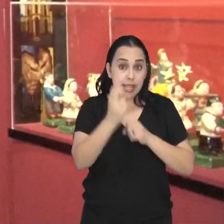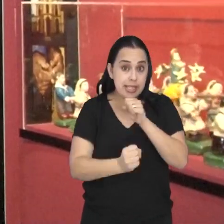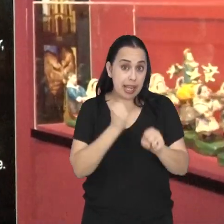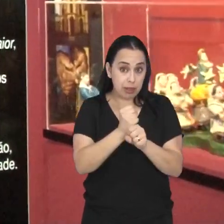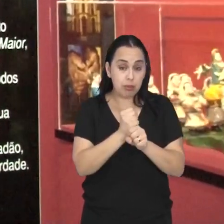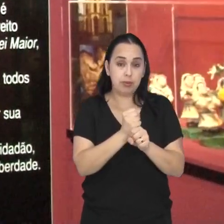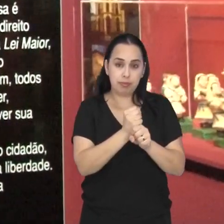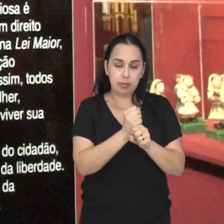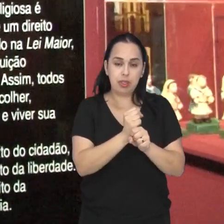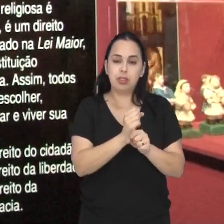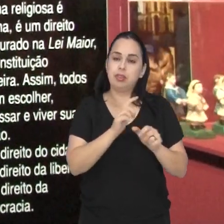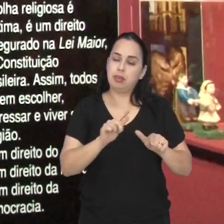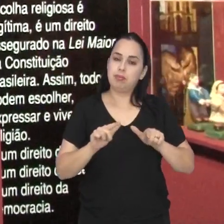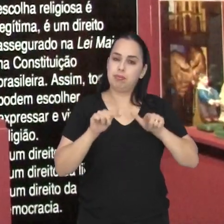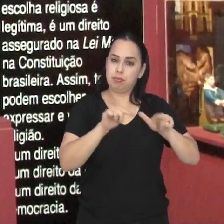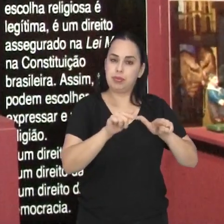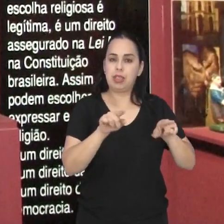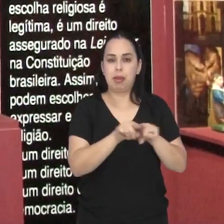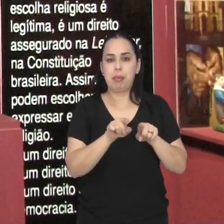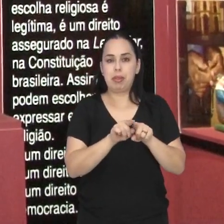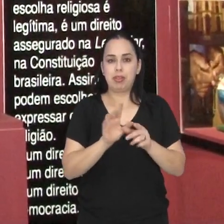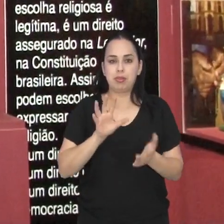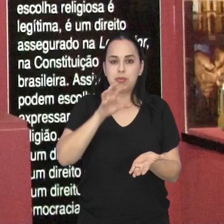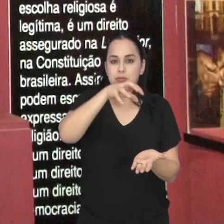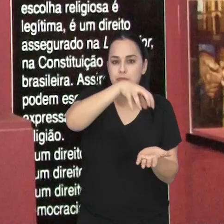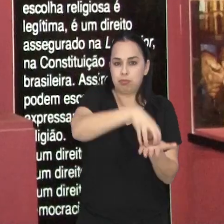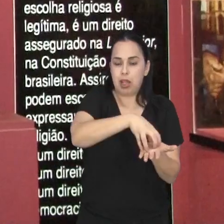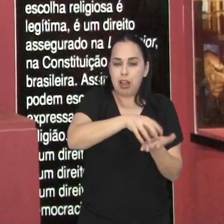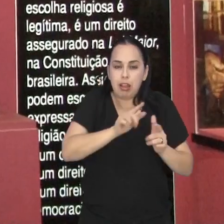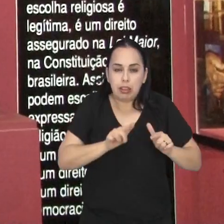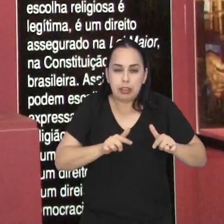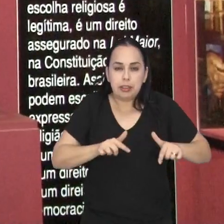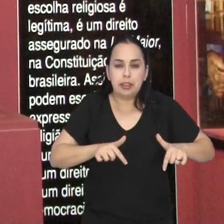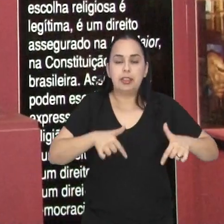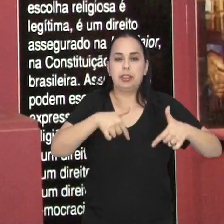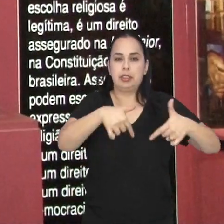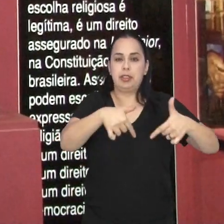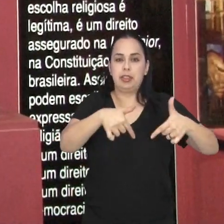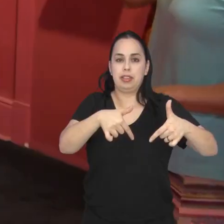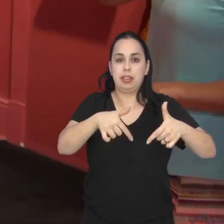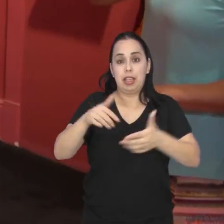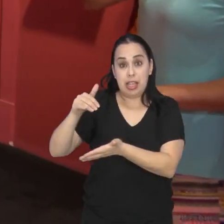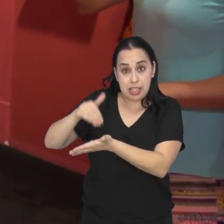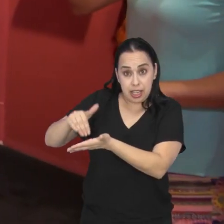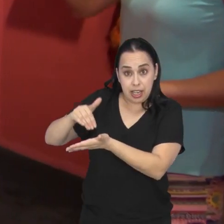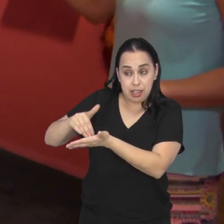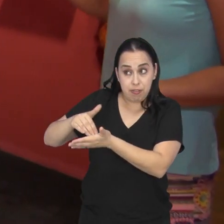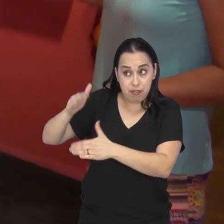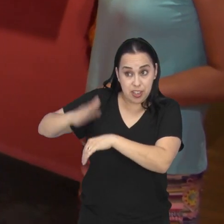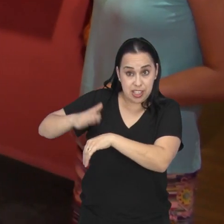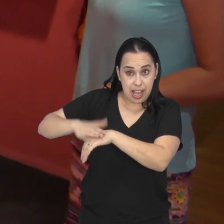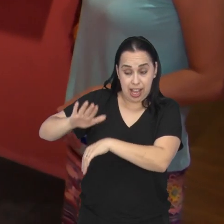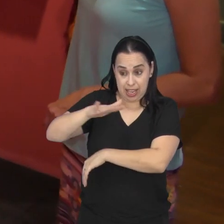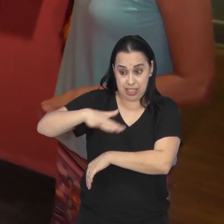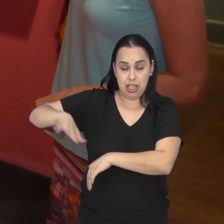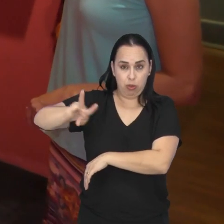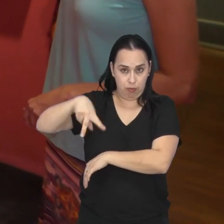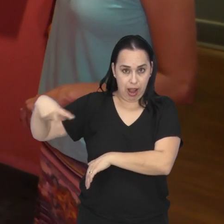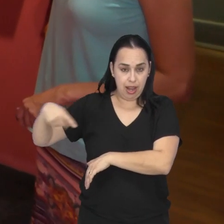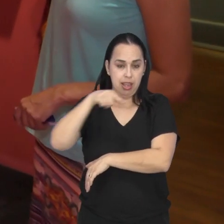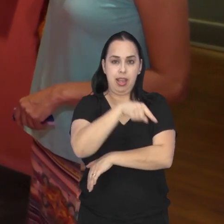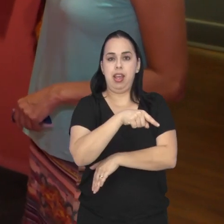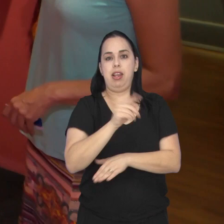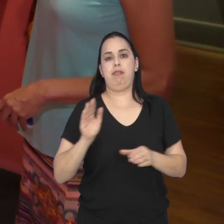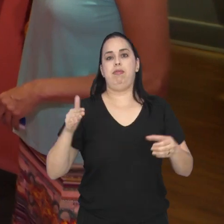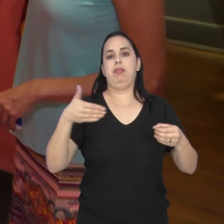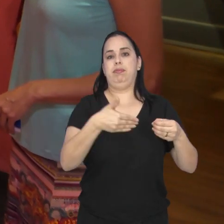2 anos. Nesse período, o museu vai ser sede de todas as ações que o Sistema Estadual de Museus fizer na